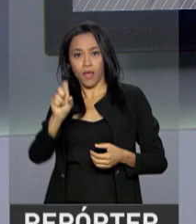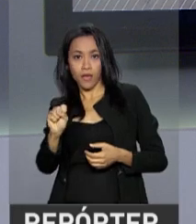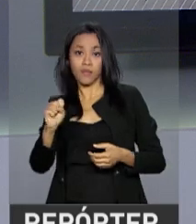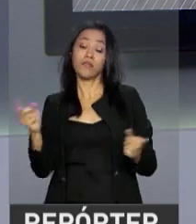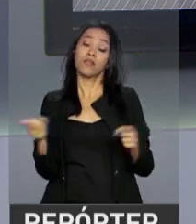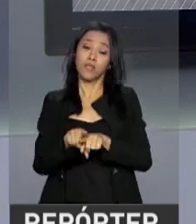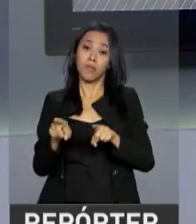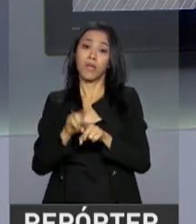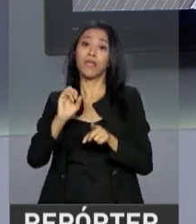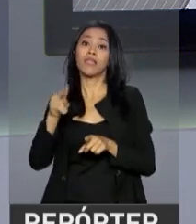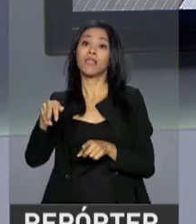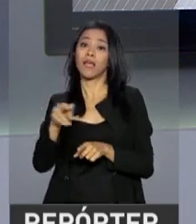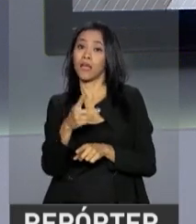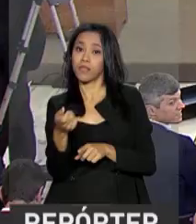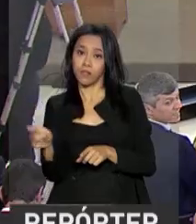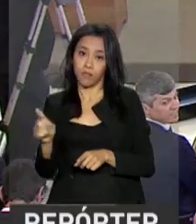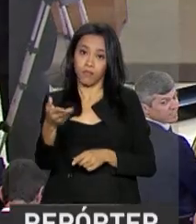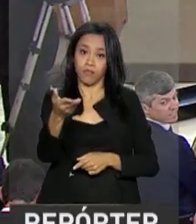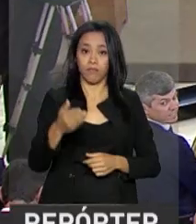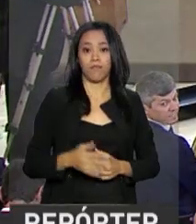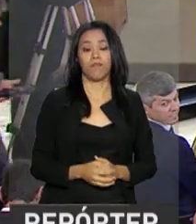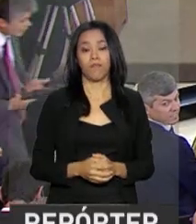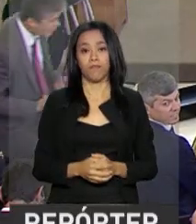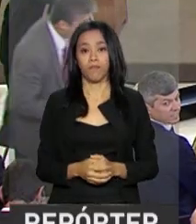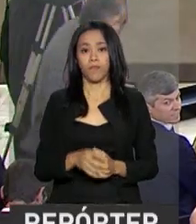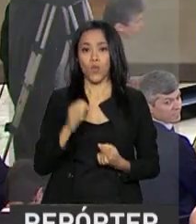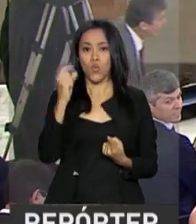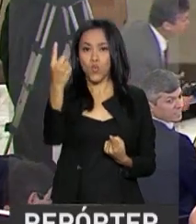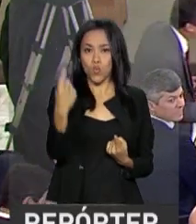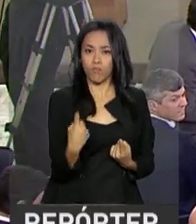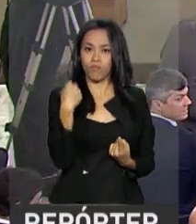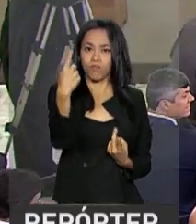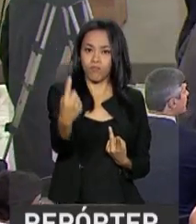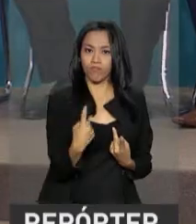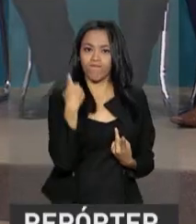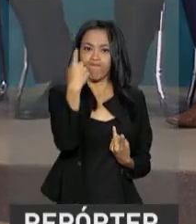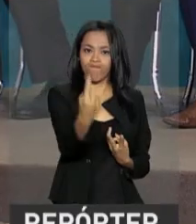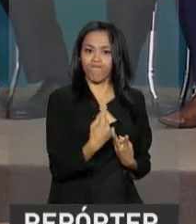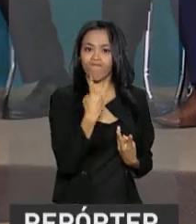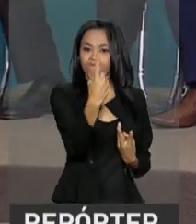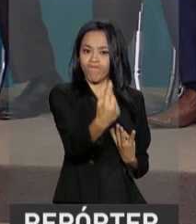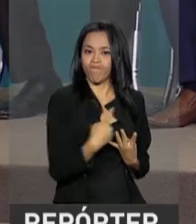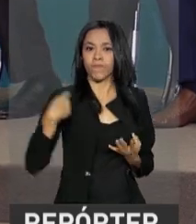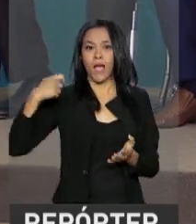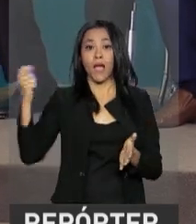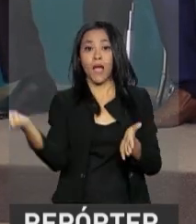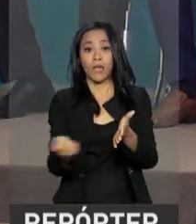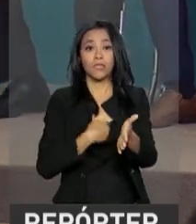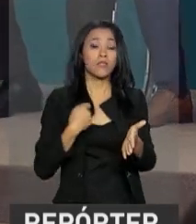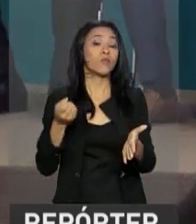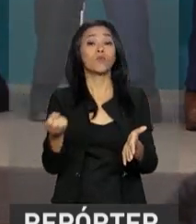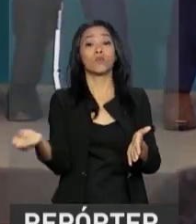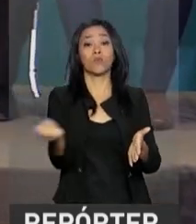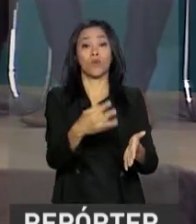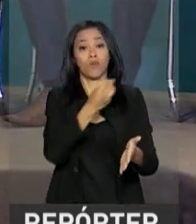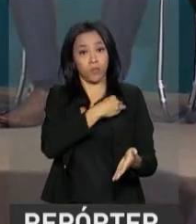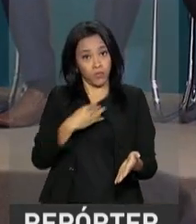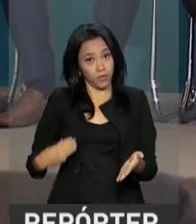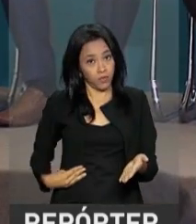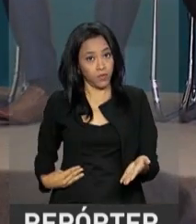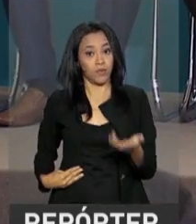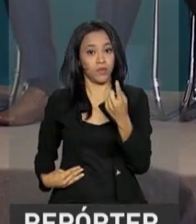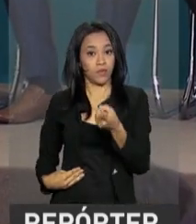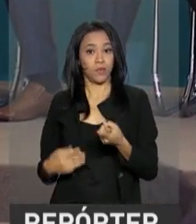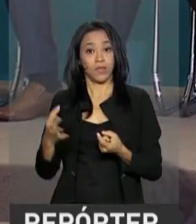integração nacional 1 a 1 o presidente michel temer assinou a nomeação dos novos ministros